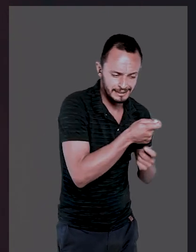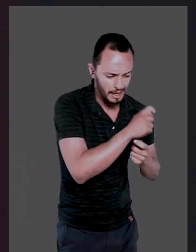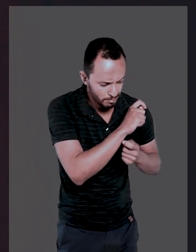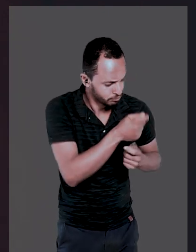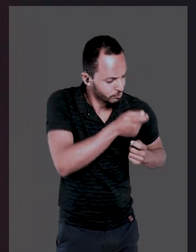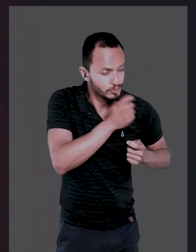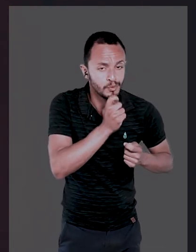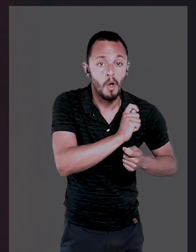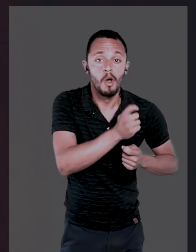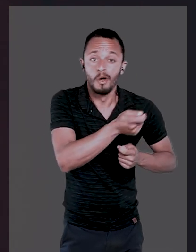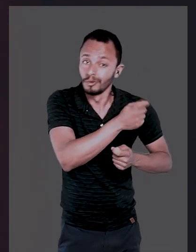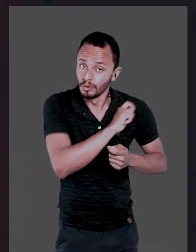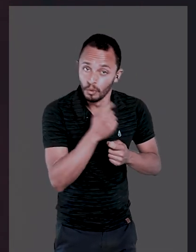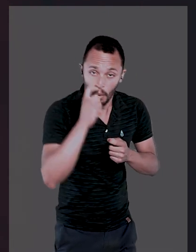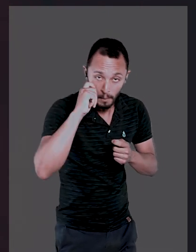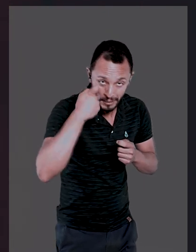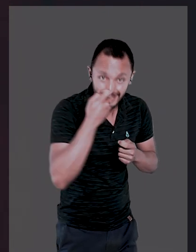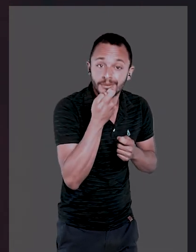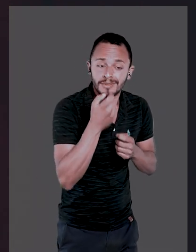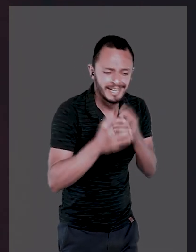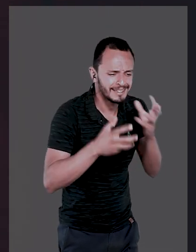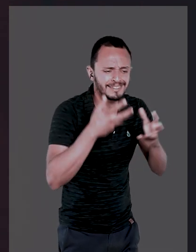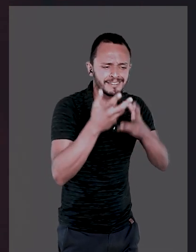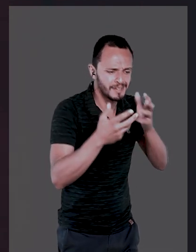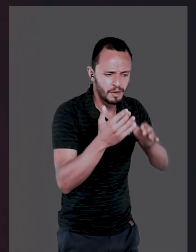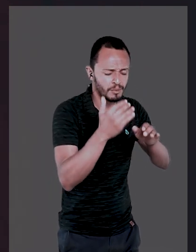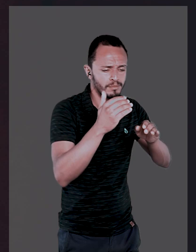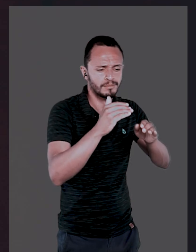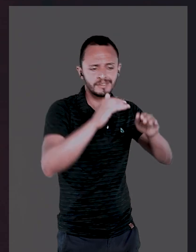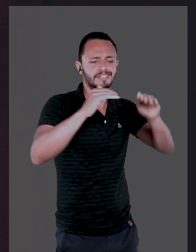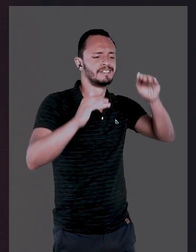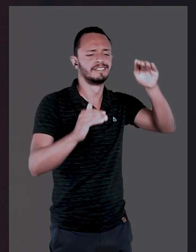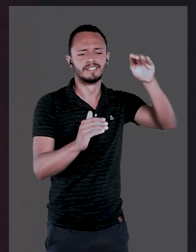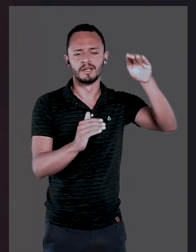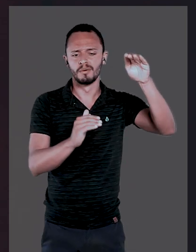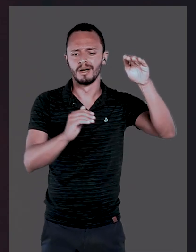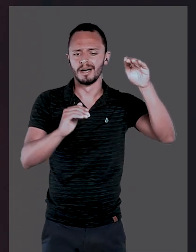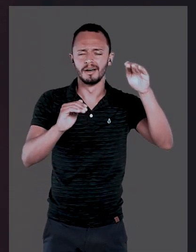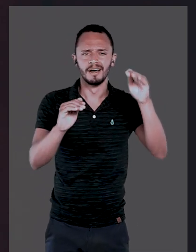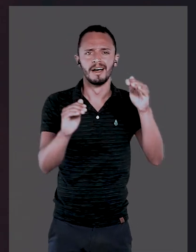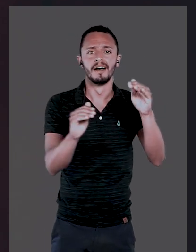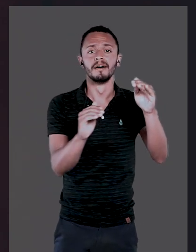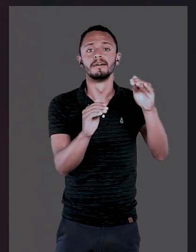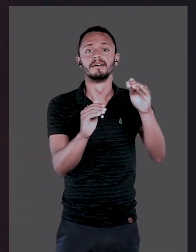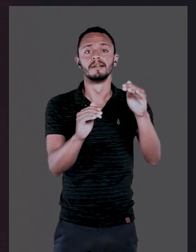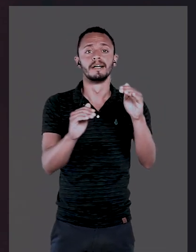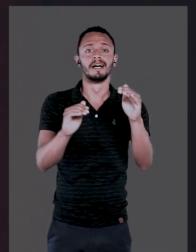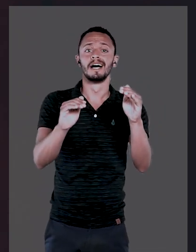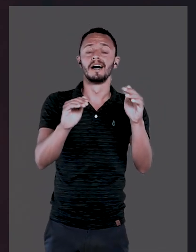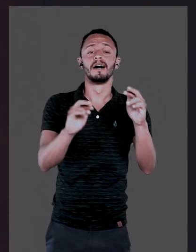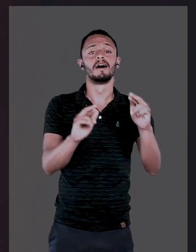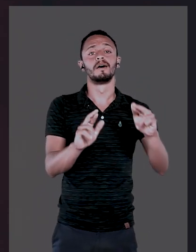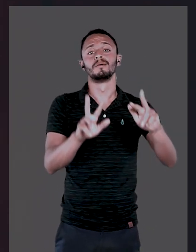sal. Arde a cacunda dos pretos, velho soneto, canção desigual.